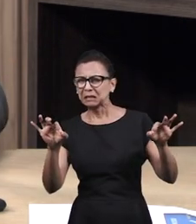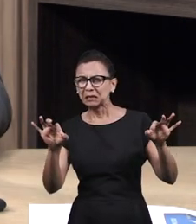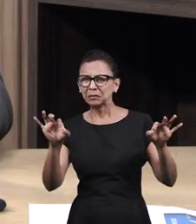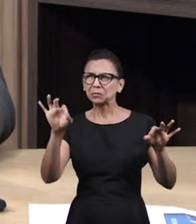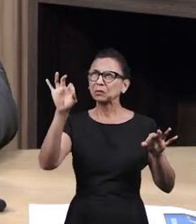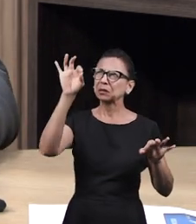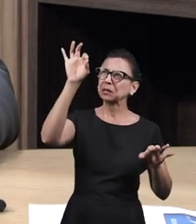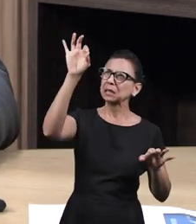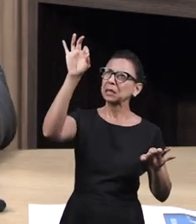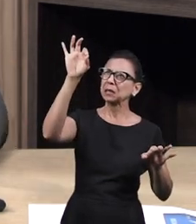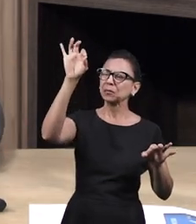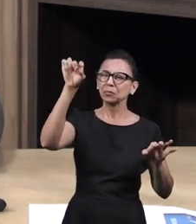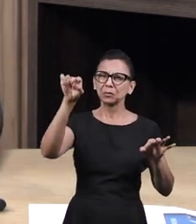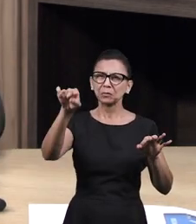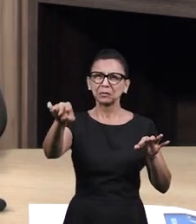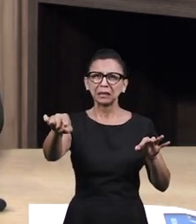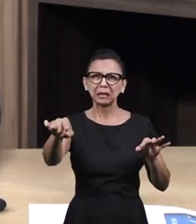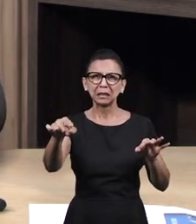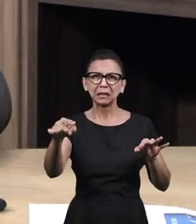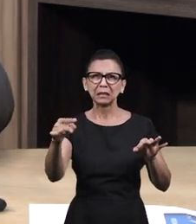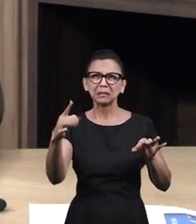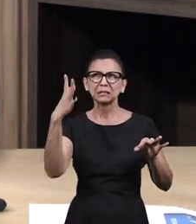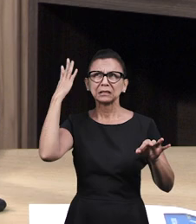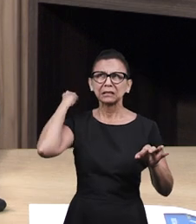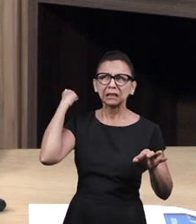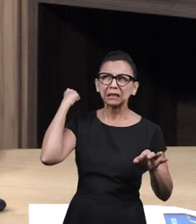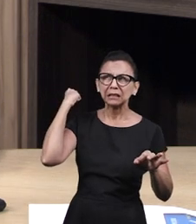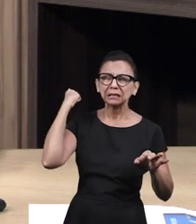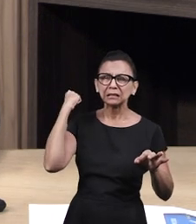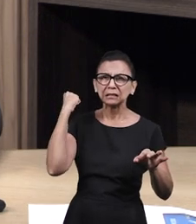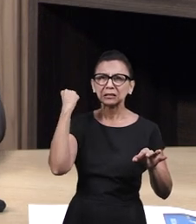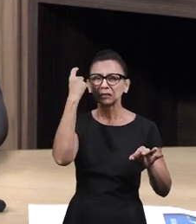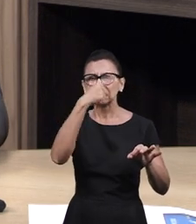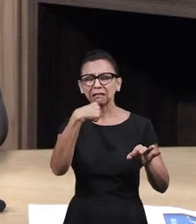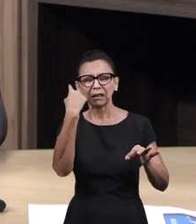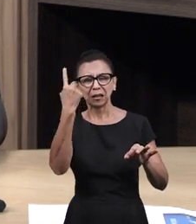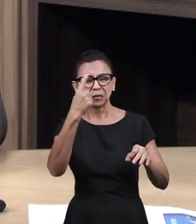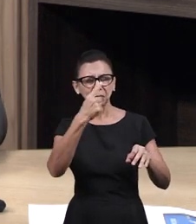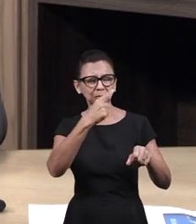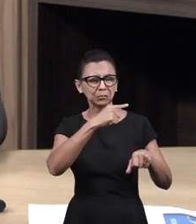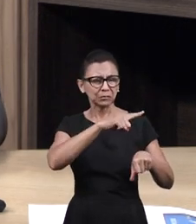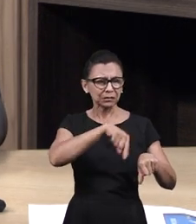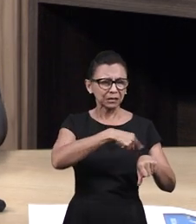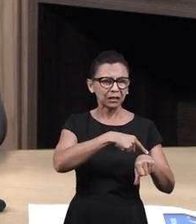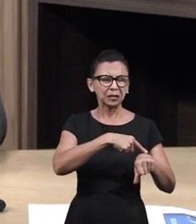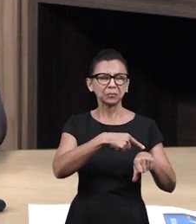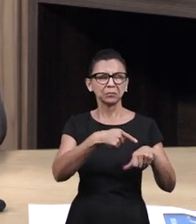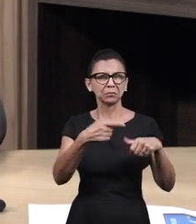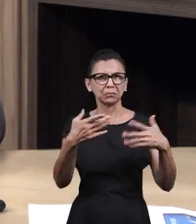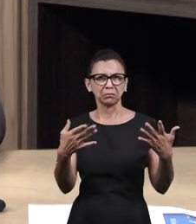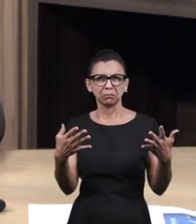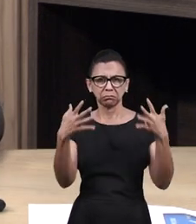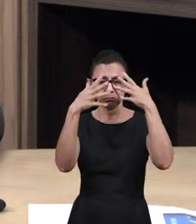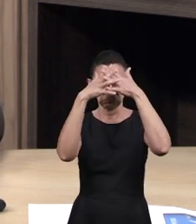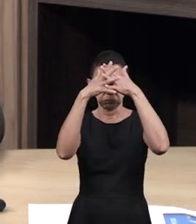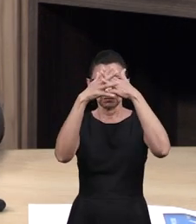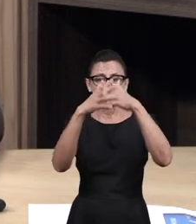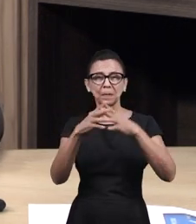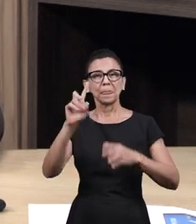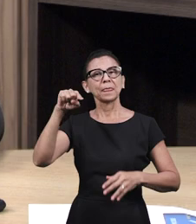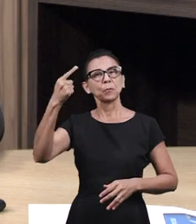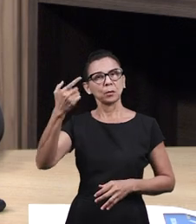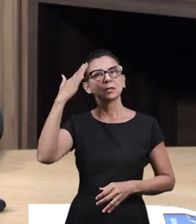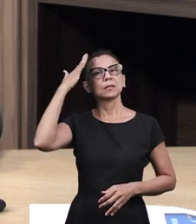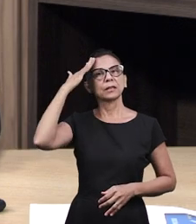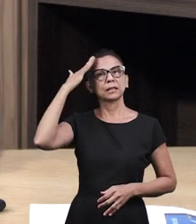dimensões, medidas, altura, comprimento, profundidade. No próximo programa você vai entender por que nós estamos abordando